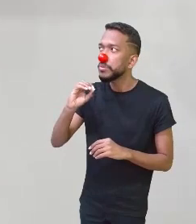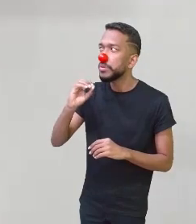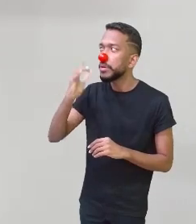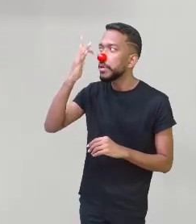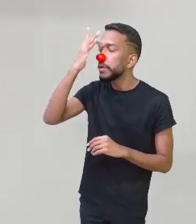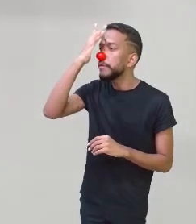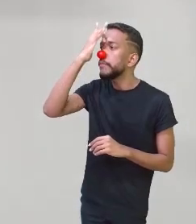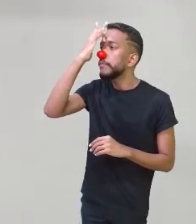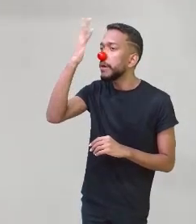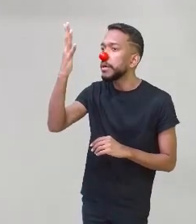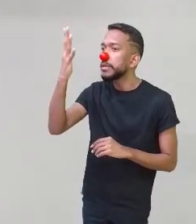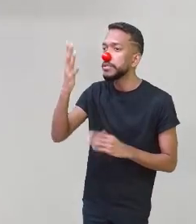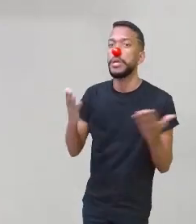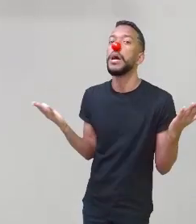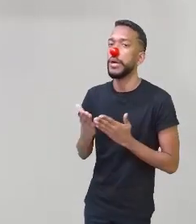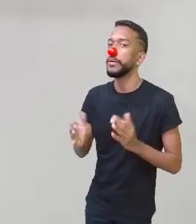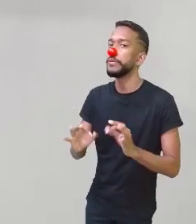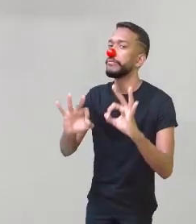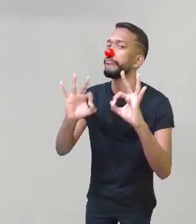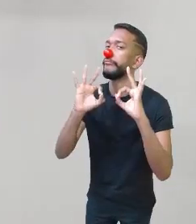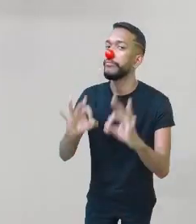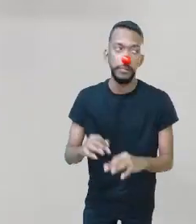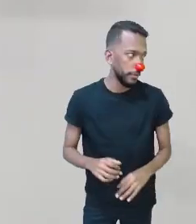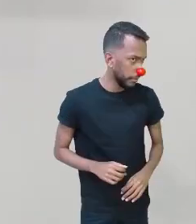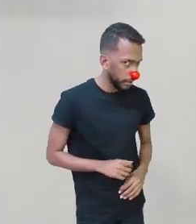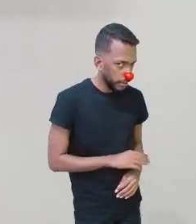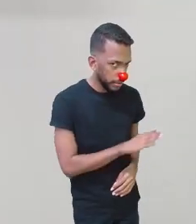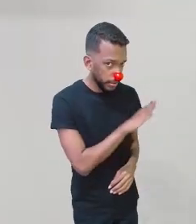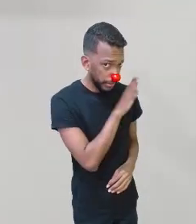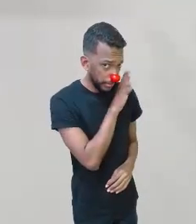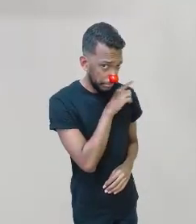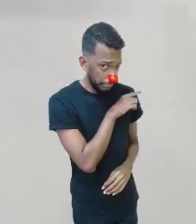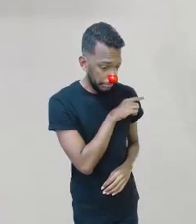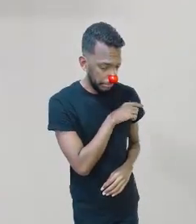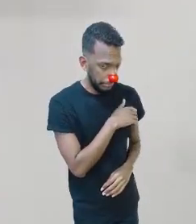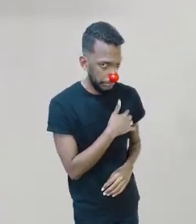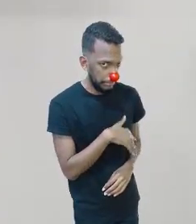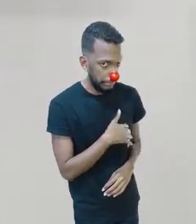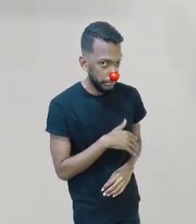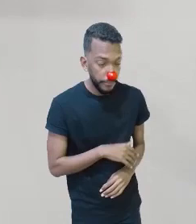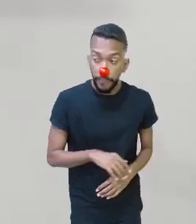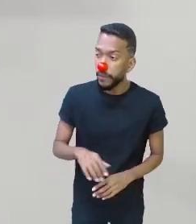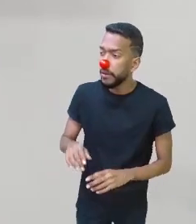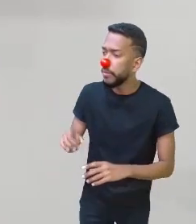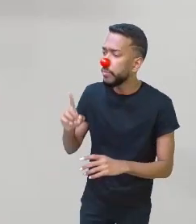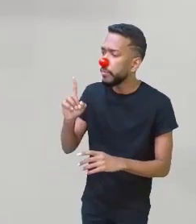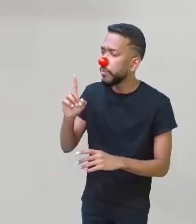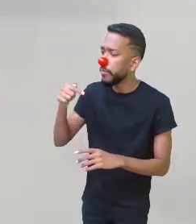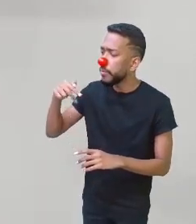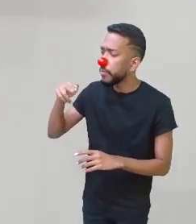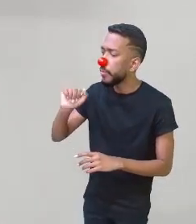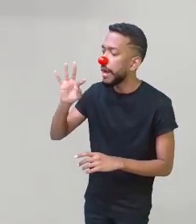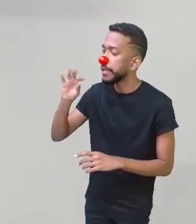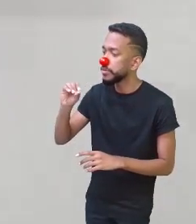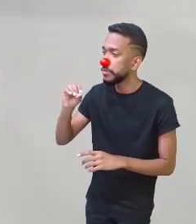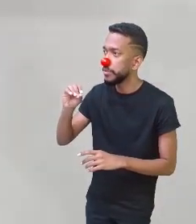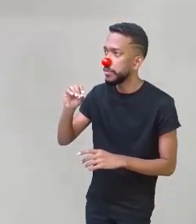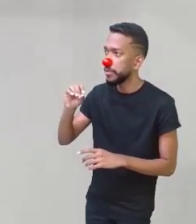fácil. Essa agora eu vou acertar na hora. Bom, se eu vou representar um quarto, é só